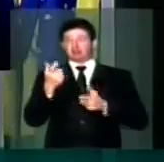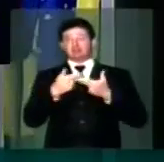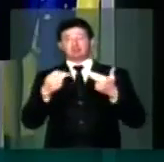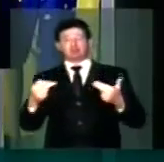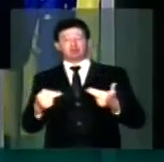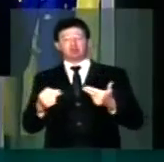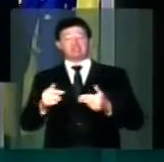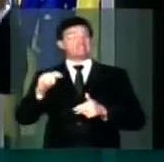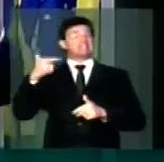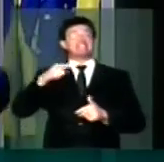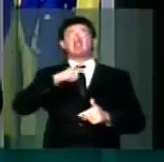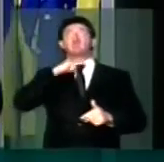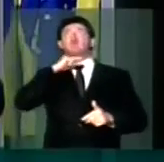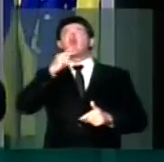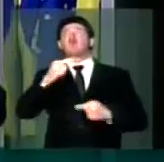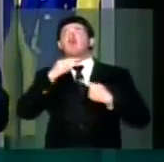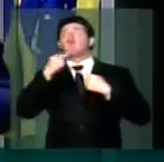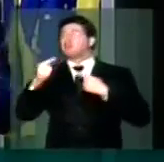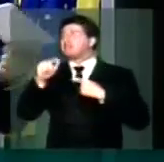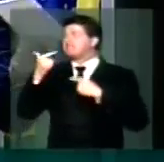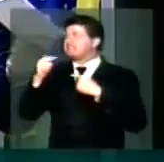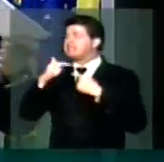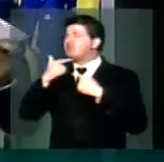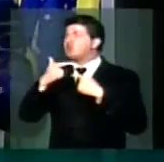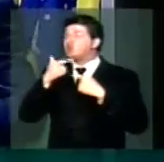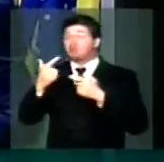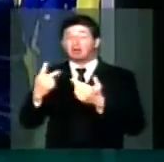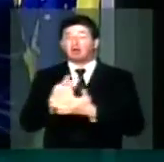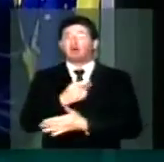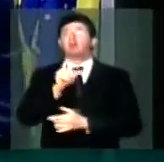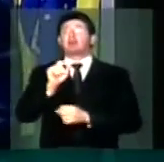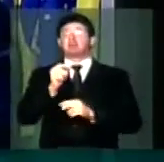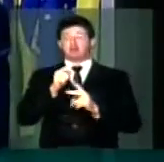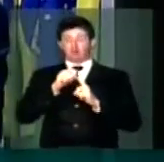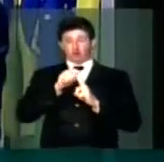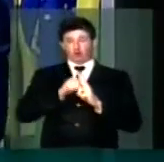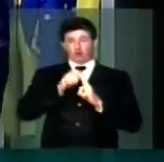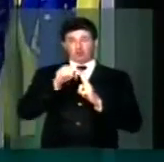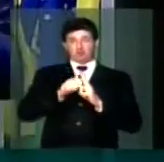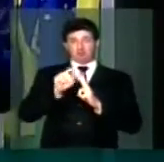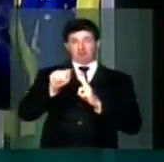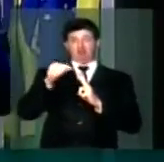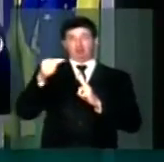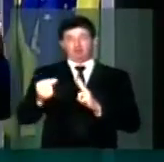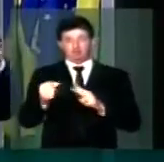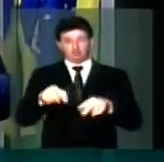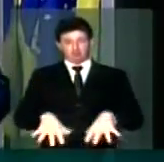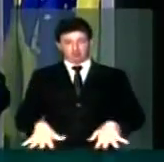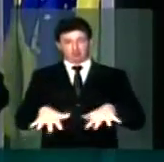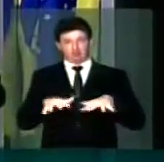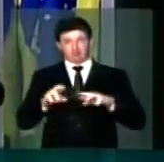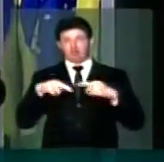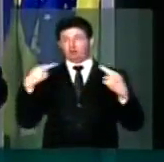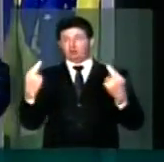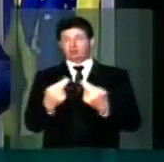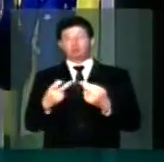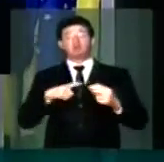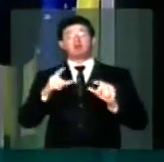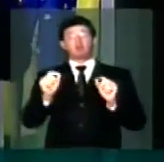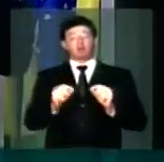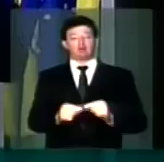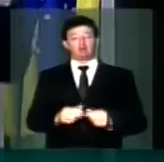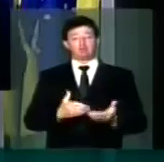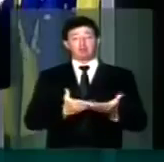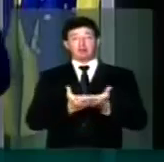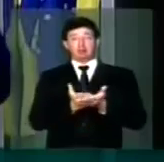inquestionável. Inquestionável. Sabe o que aconteceu 2 meses depois? Esse plenário estava reunido